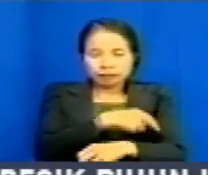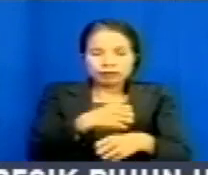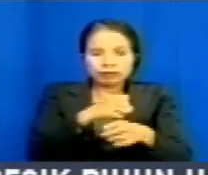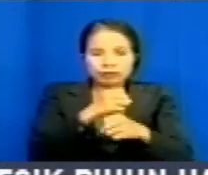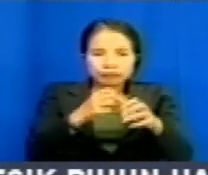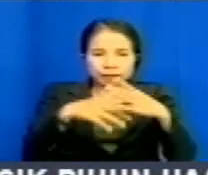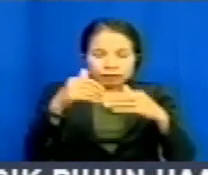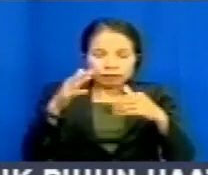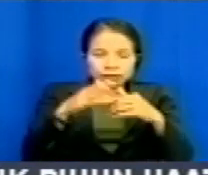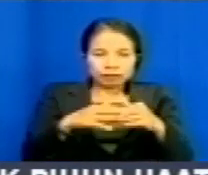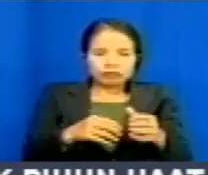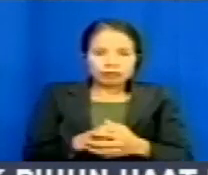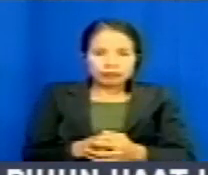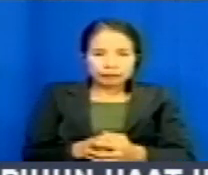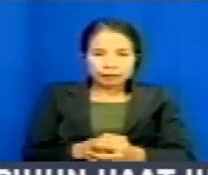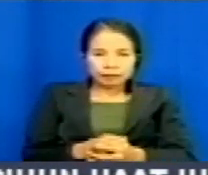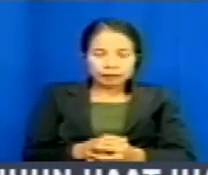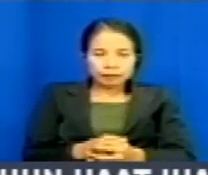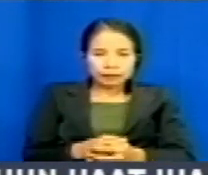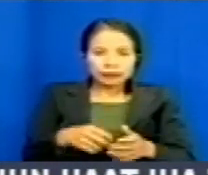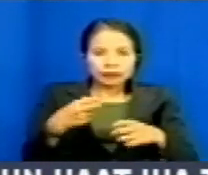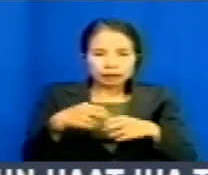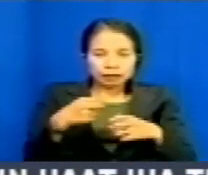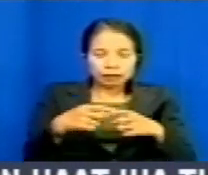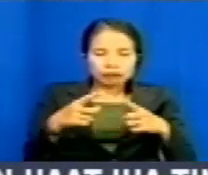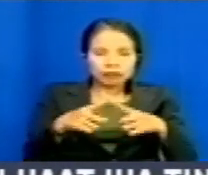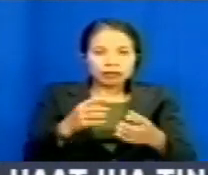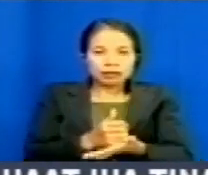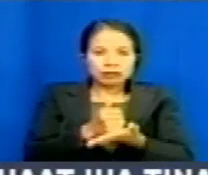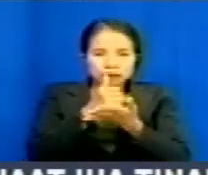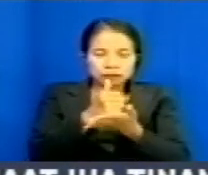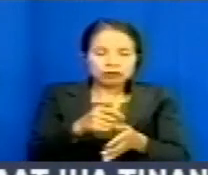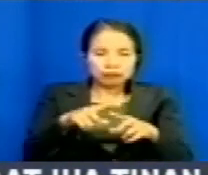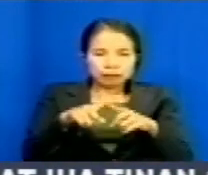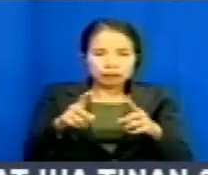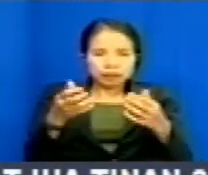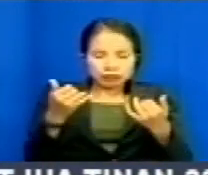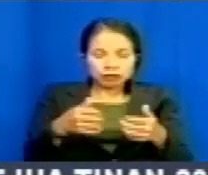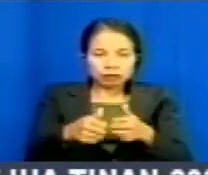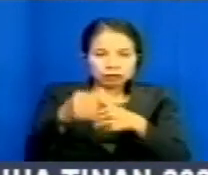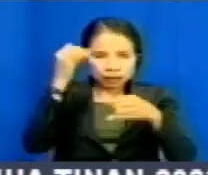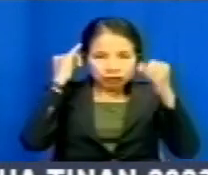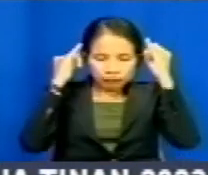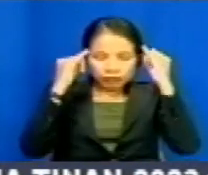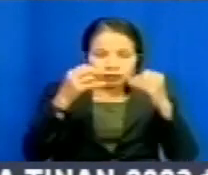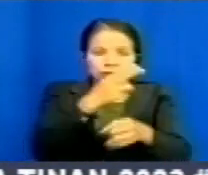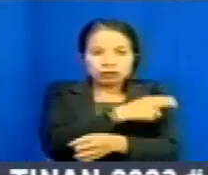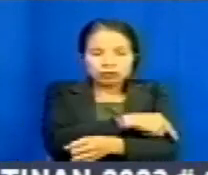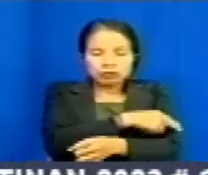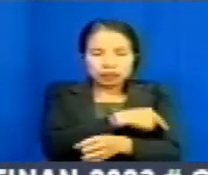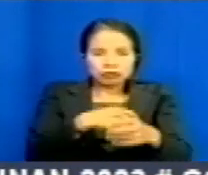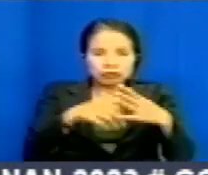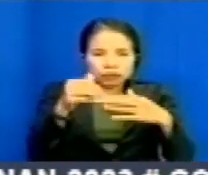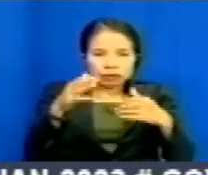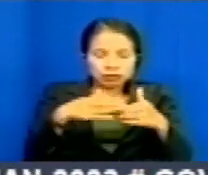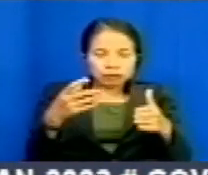companhia tamatan, com certeza iha ni implicações ba atendimento. Mai be, agora da tuir informação ao hospital, orama kata